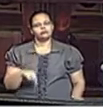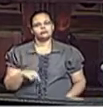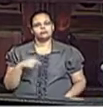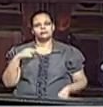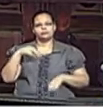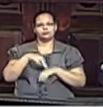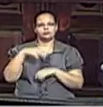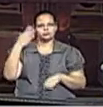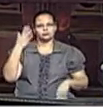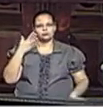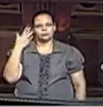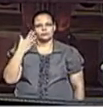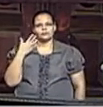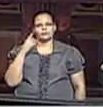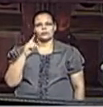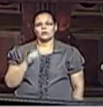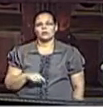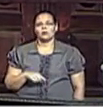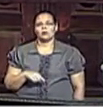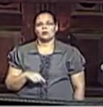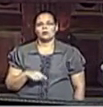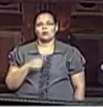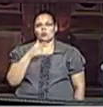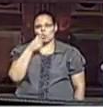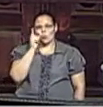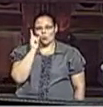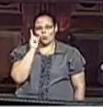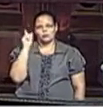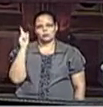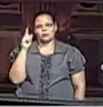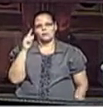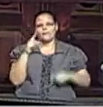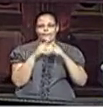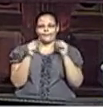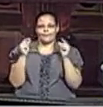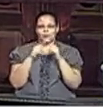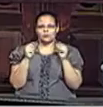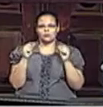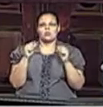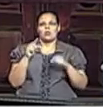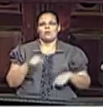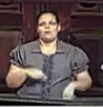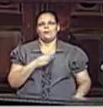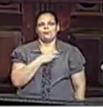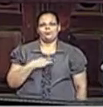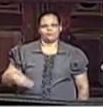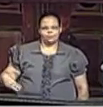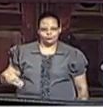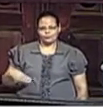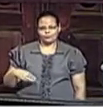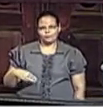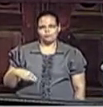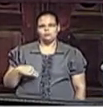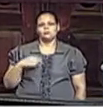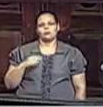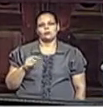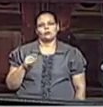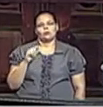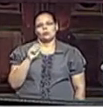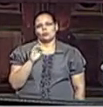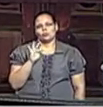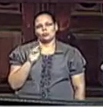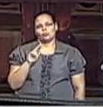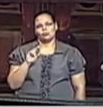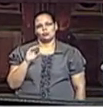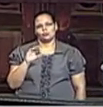tribuna é a decisão ontem de Brasília do ministro Fux do Supremo Tribunal Federal. Ontem,